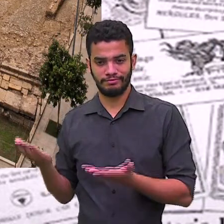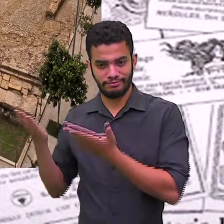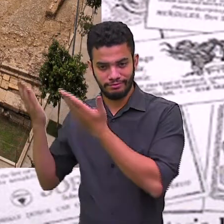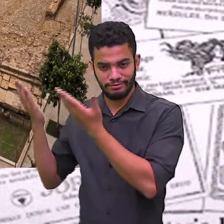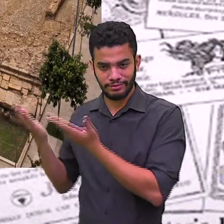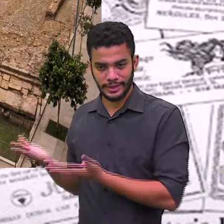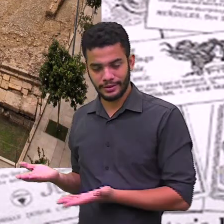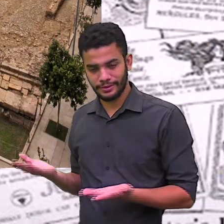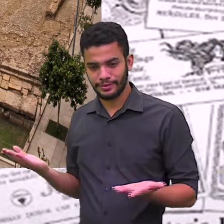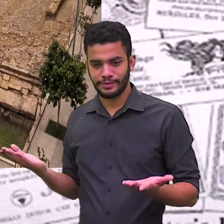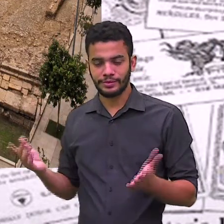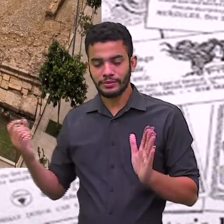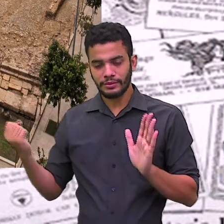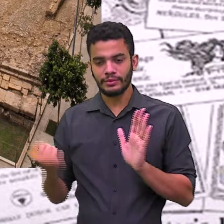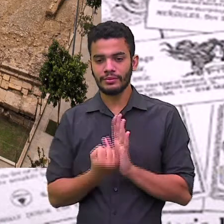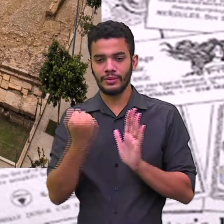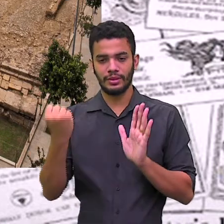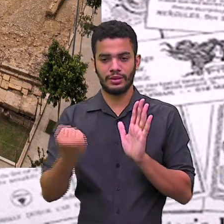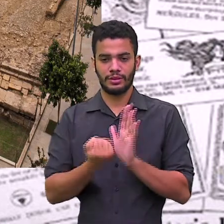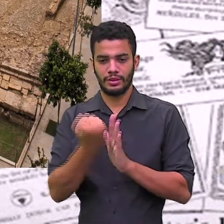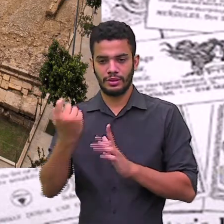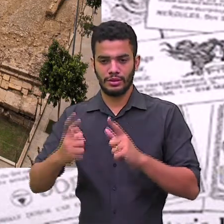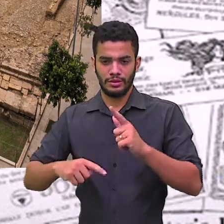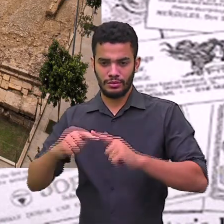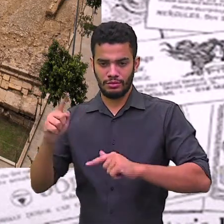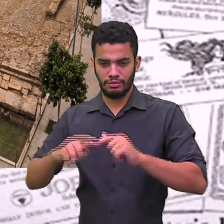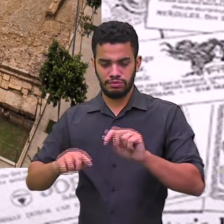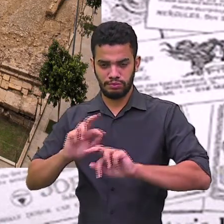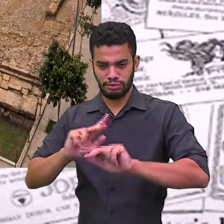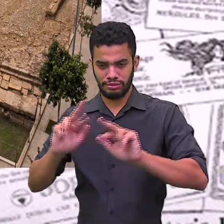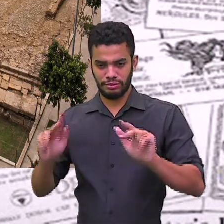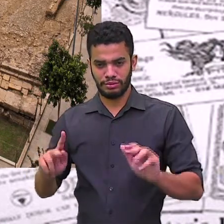material da nossa história,